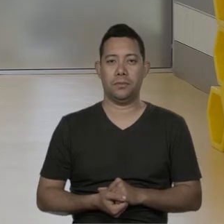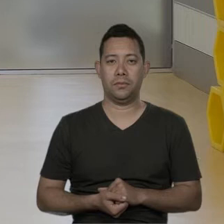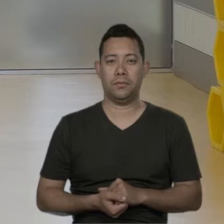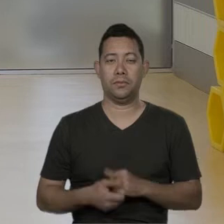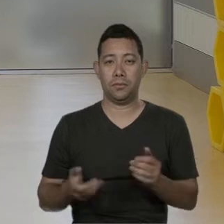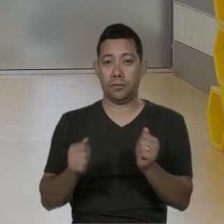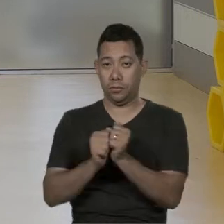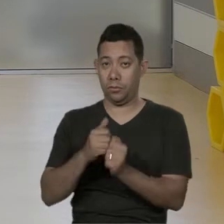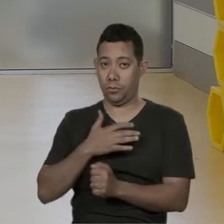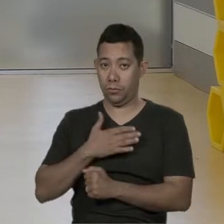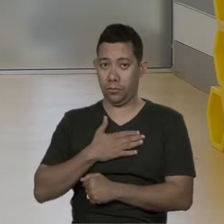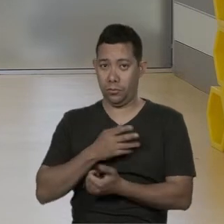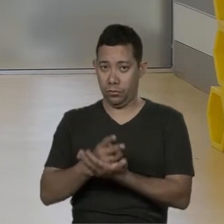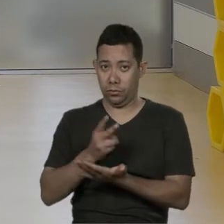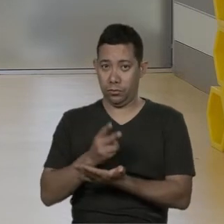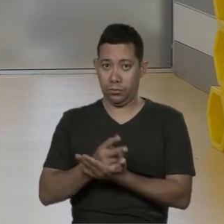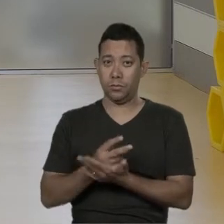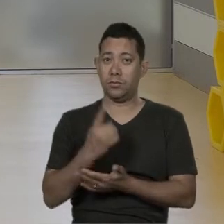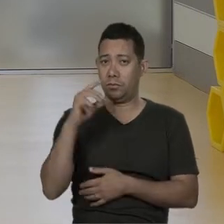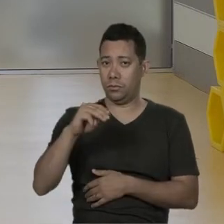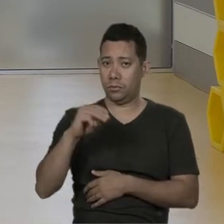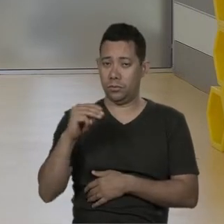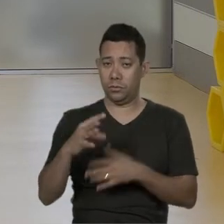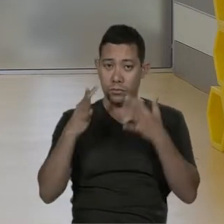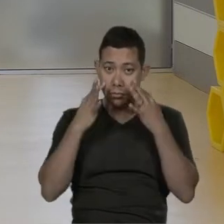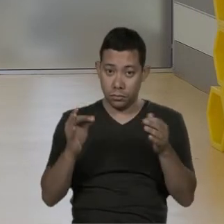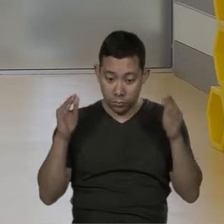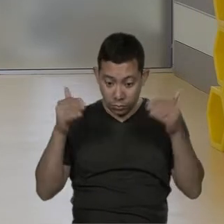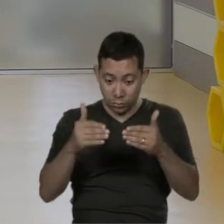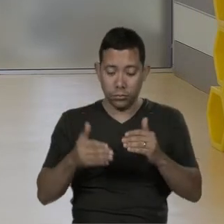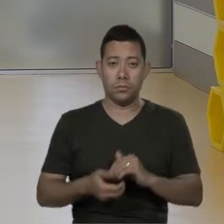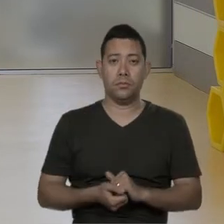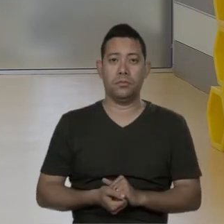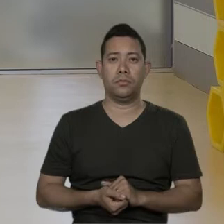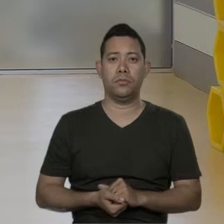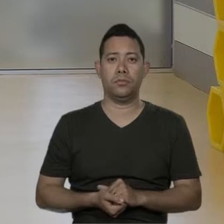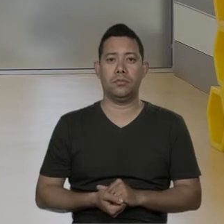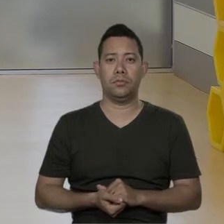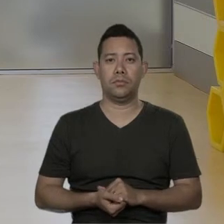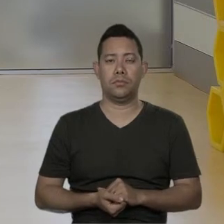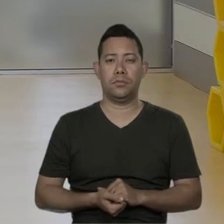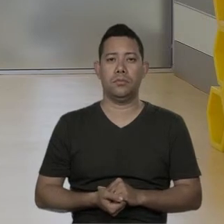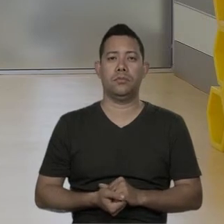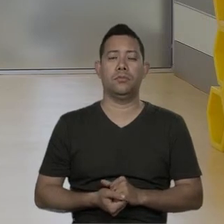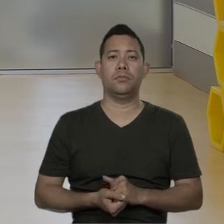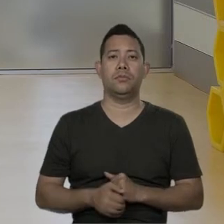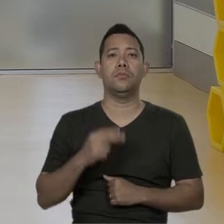Aqui comigo mais um minuto. Concentra. Não saia da verde.